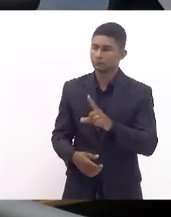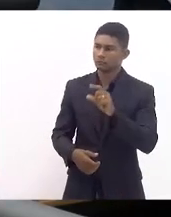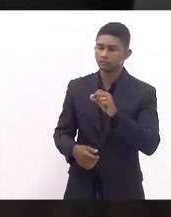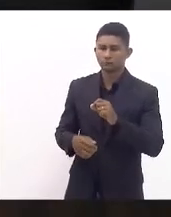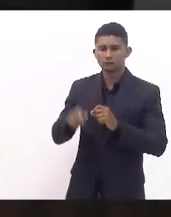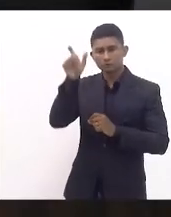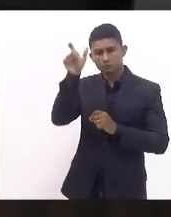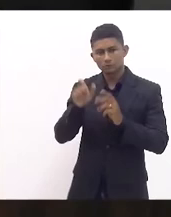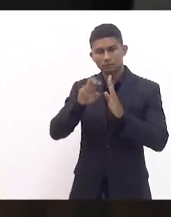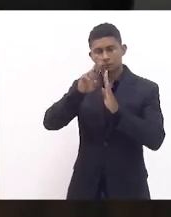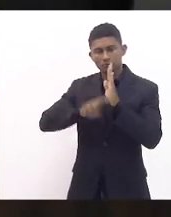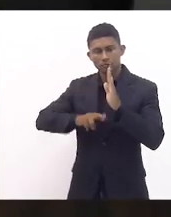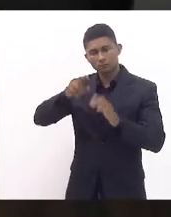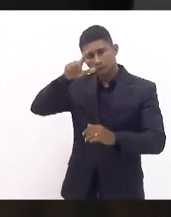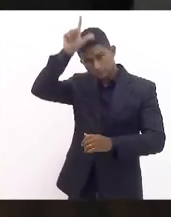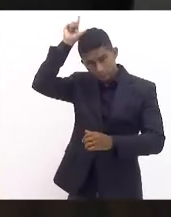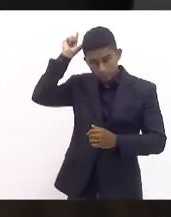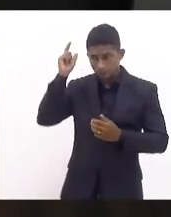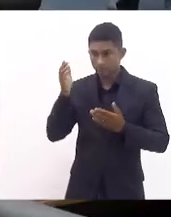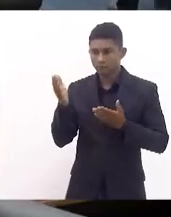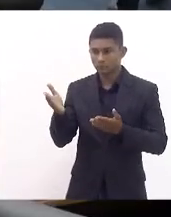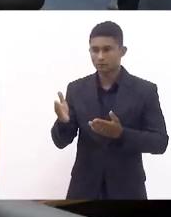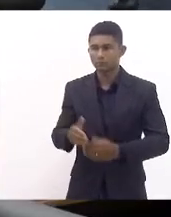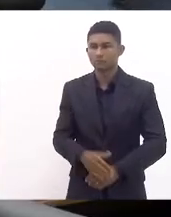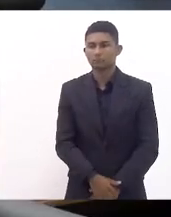relator, o deputado Luiz Paulo.